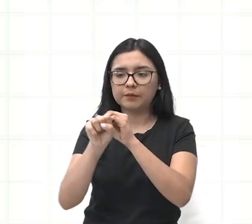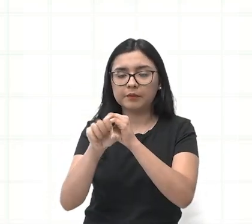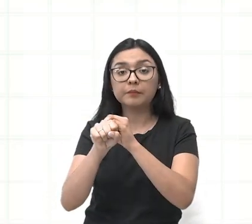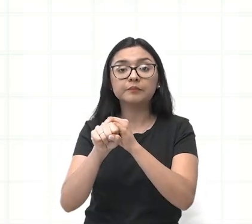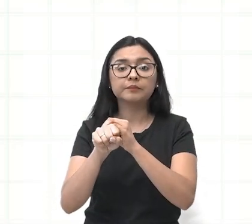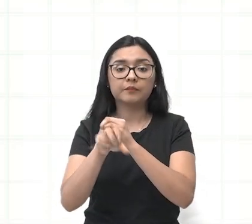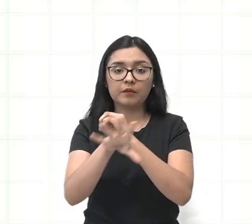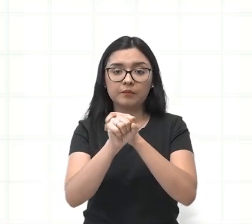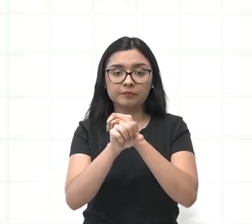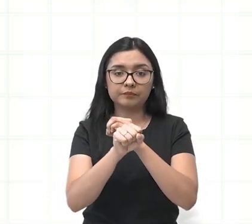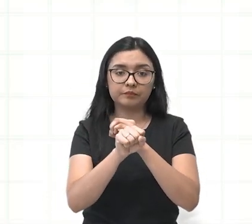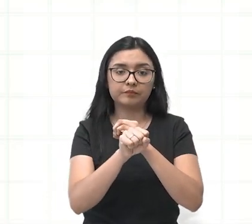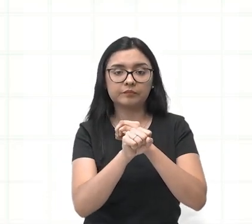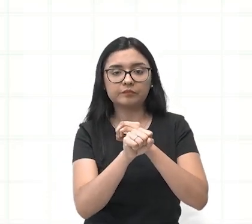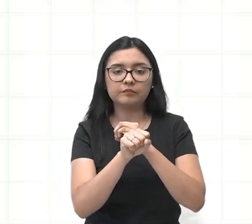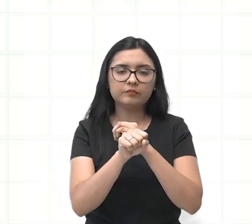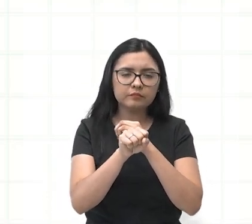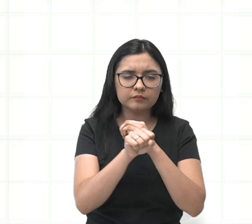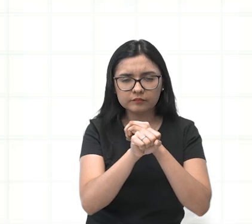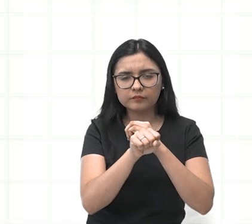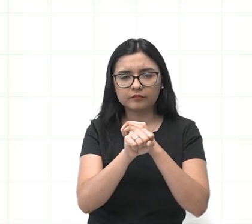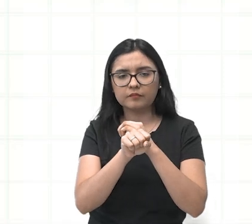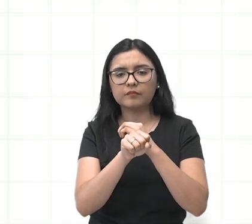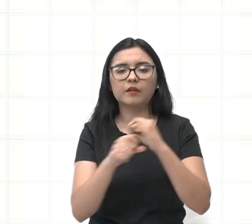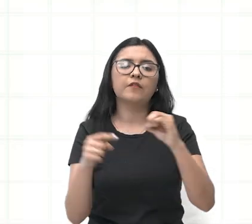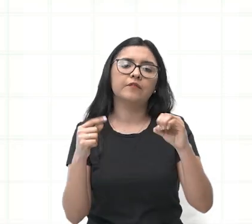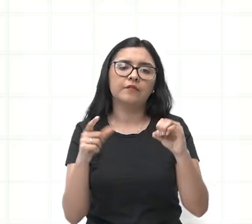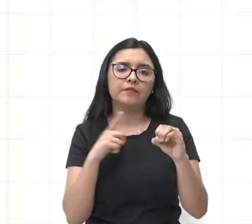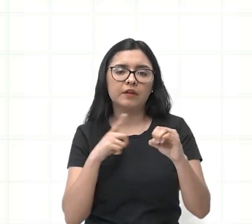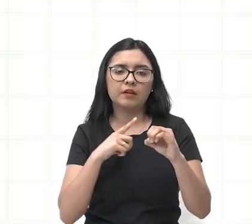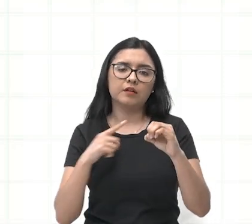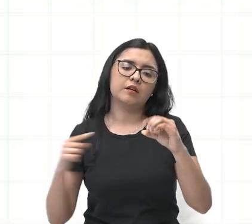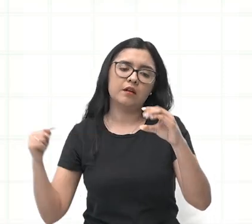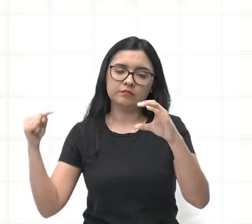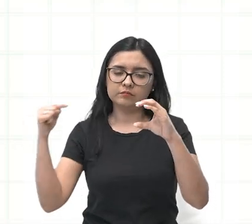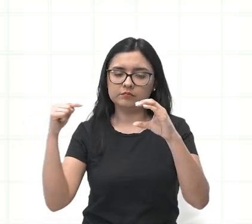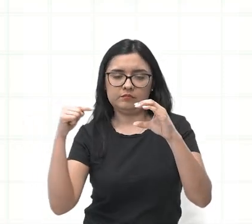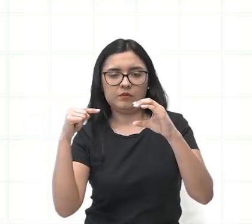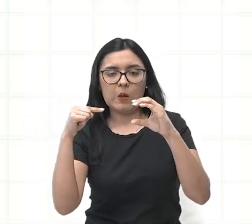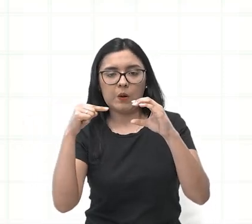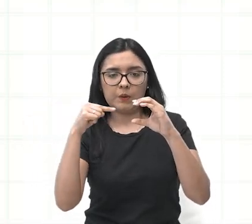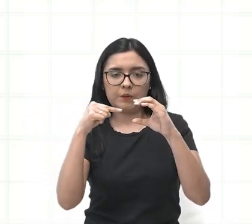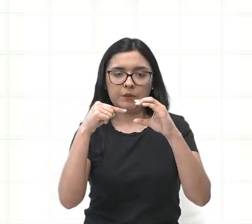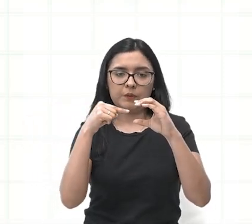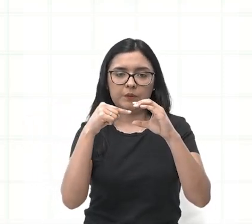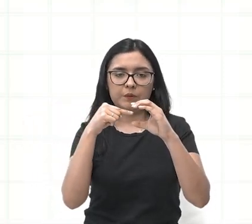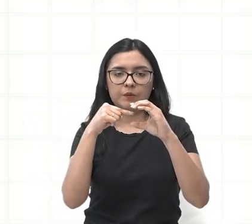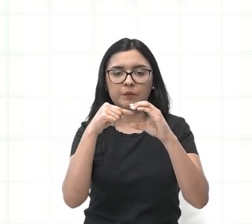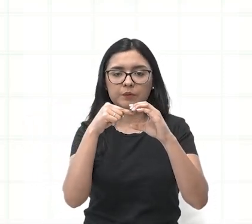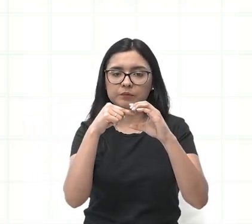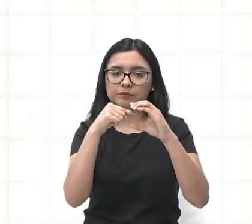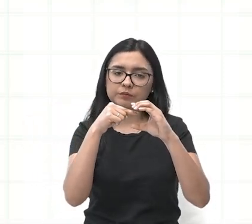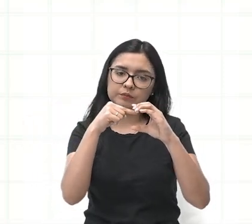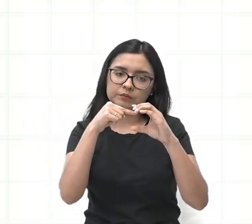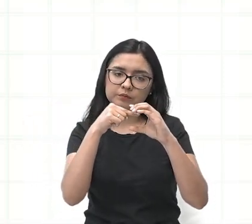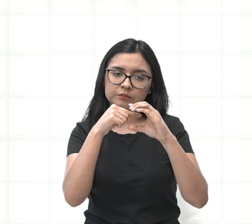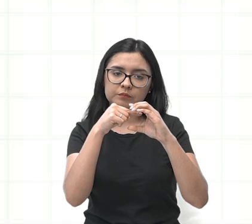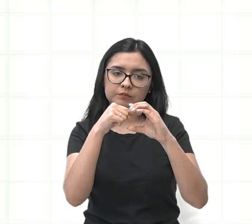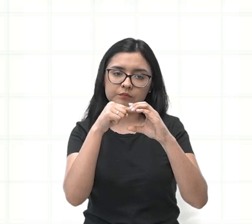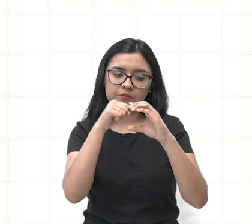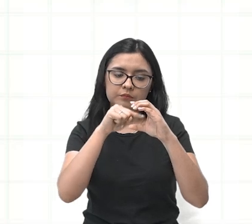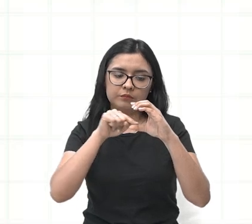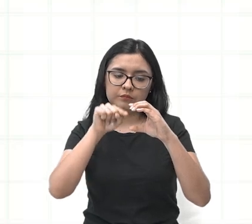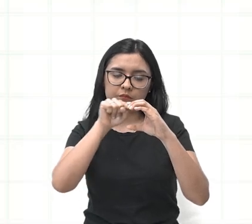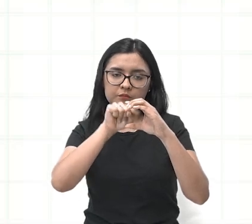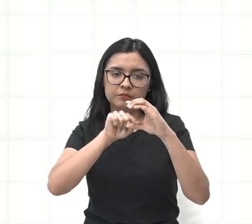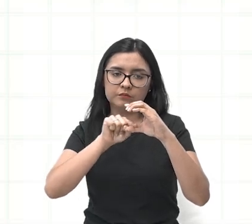aqui, né? Esse objeto ele vai passar pela córnea, pela pupila, com a ajuda da íris, vai passar pelo cristalino,